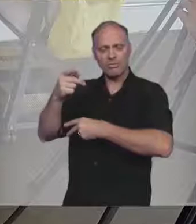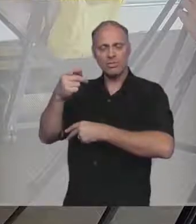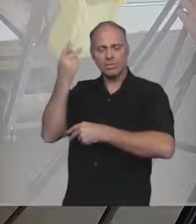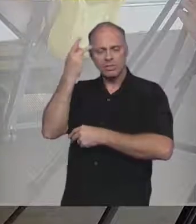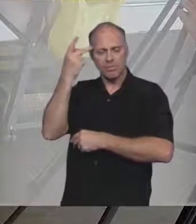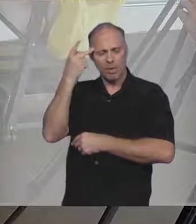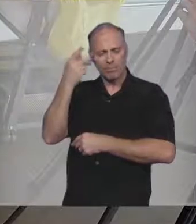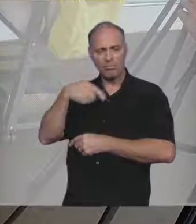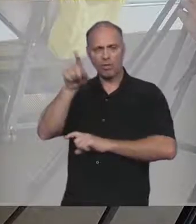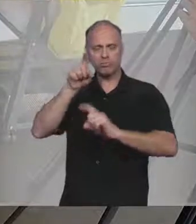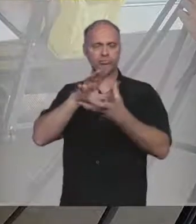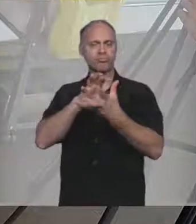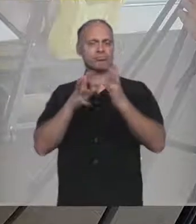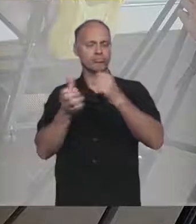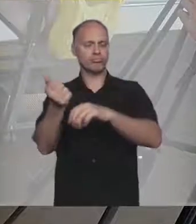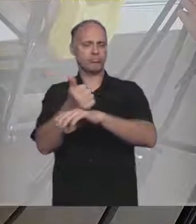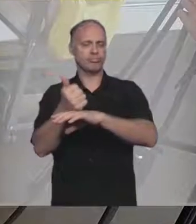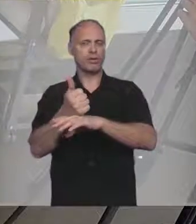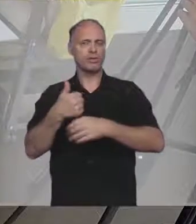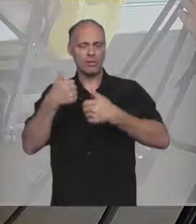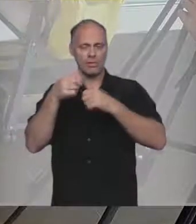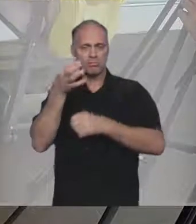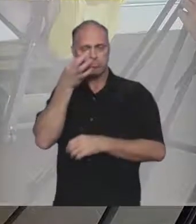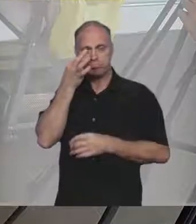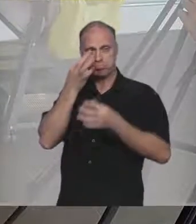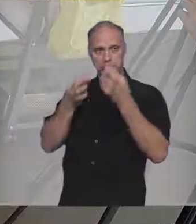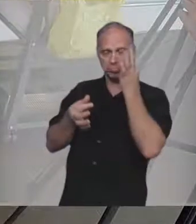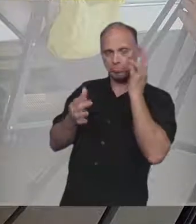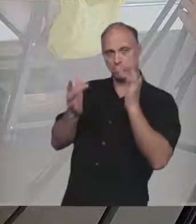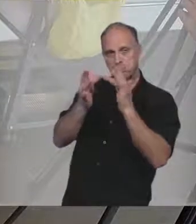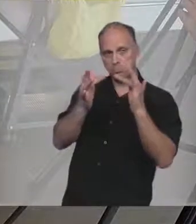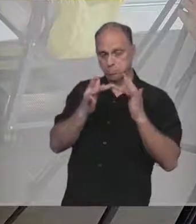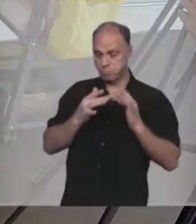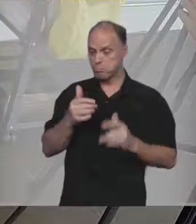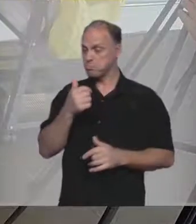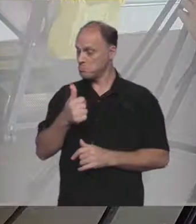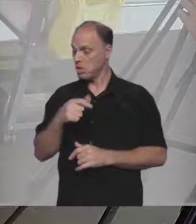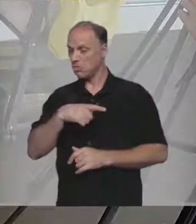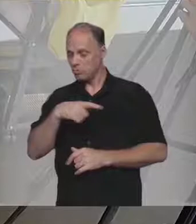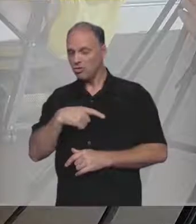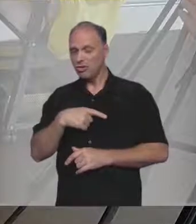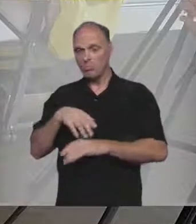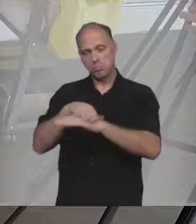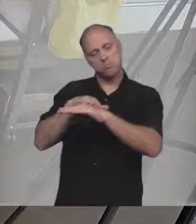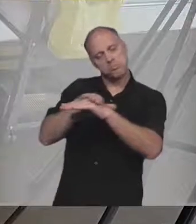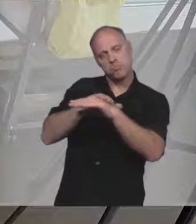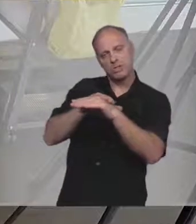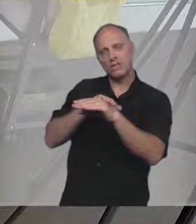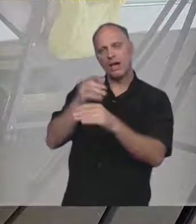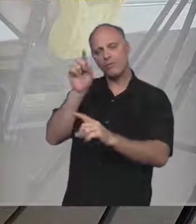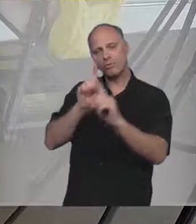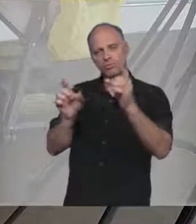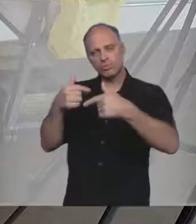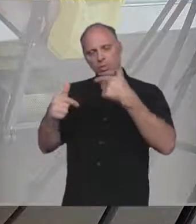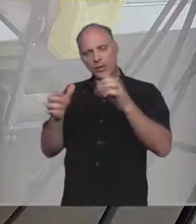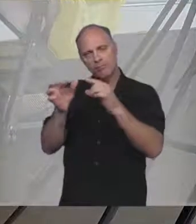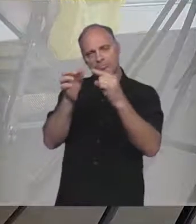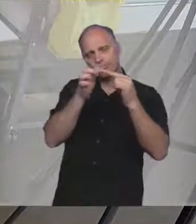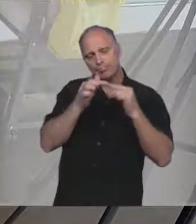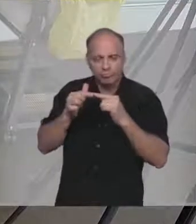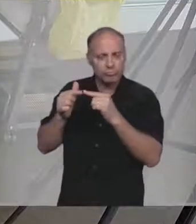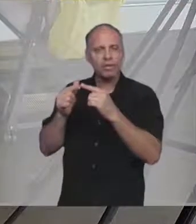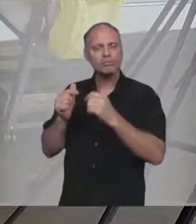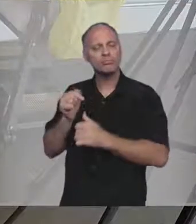e alguns artistas ficaram bem presentes, assim. A gente sempre se conecta com alguns trabalhos,